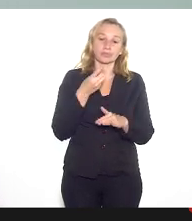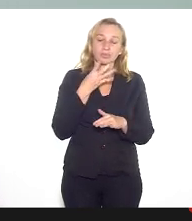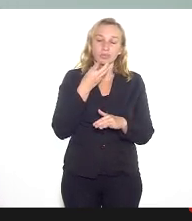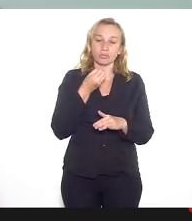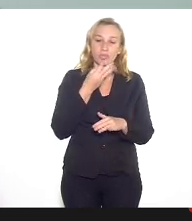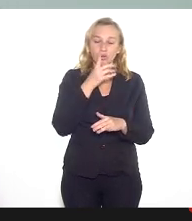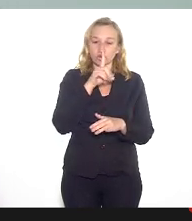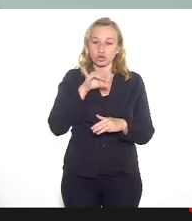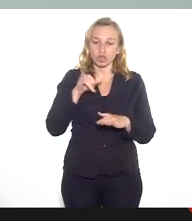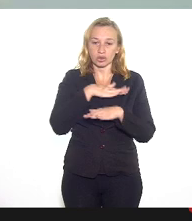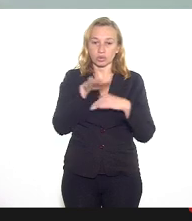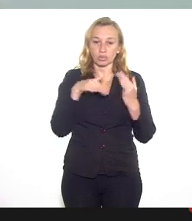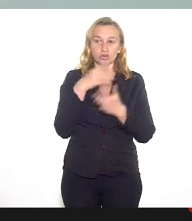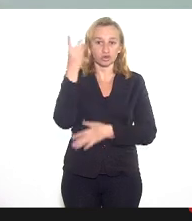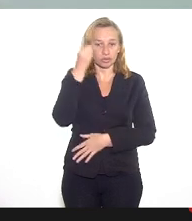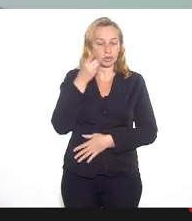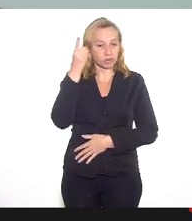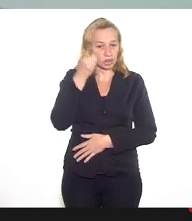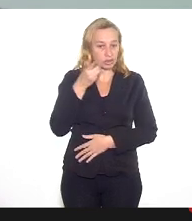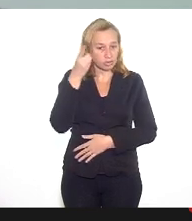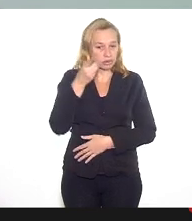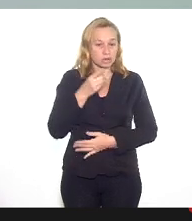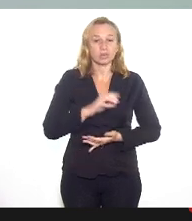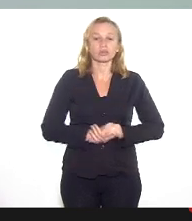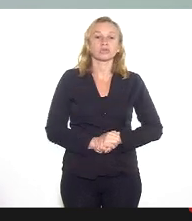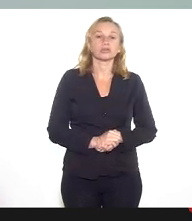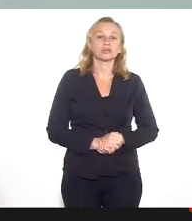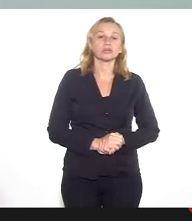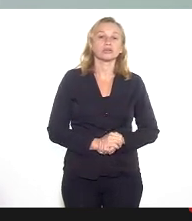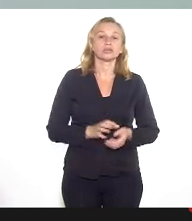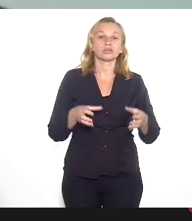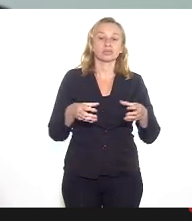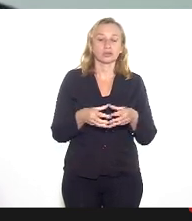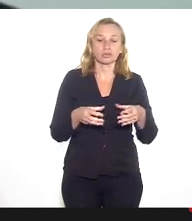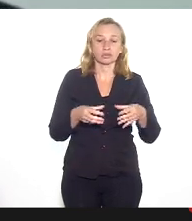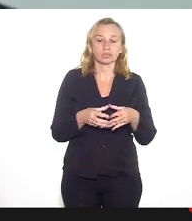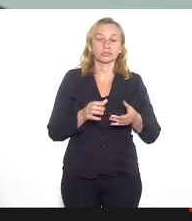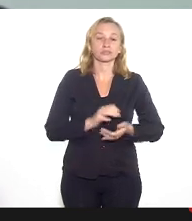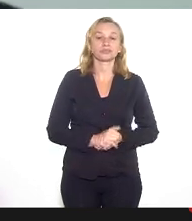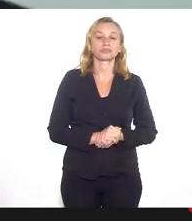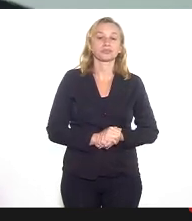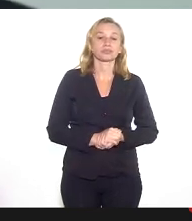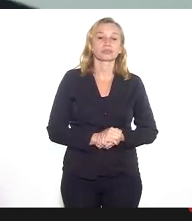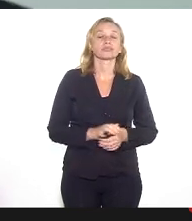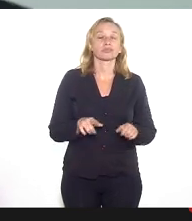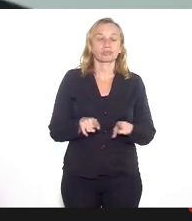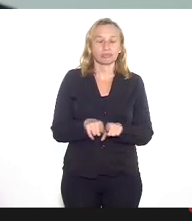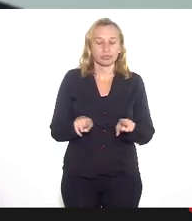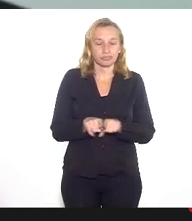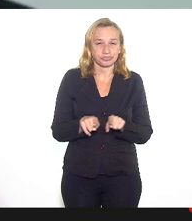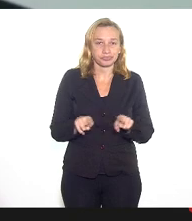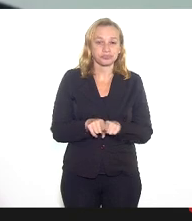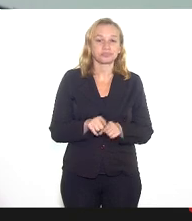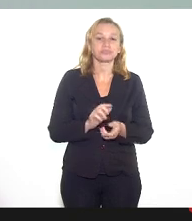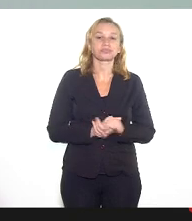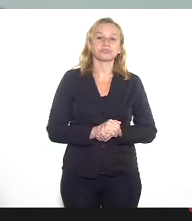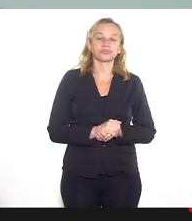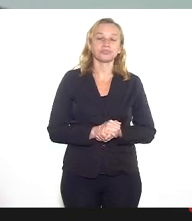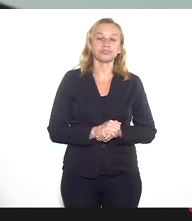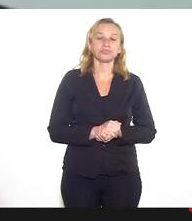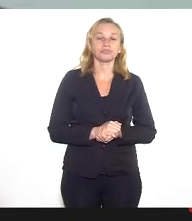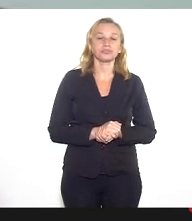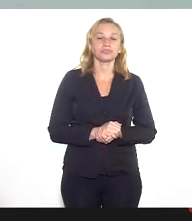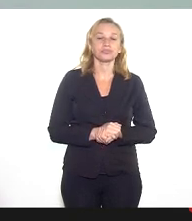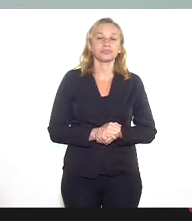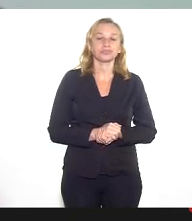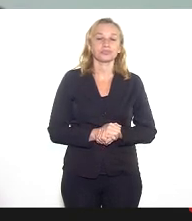e senhores deputados desse parlamento fluminense. Faço também referência aos